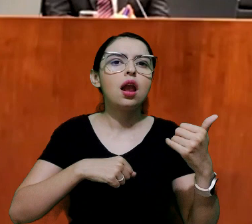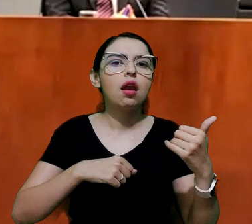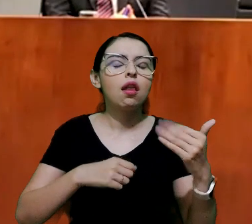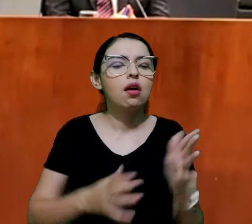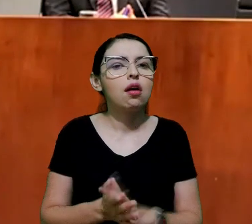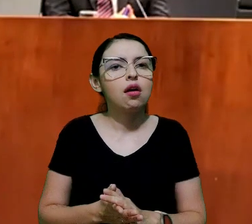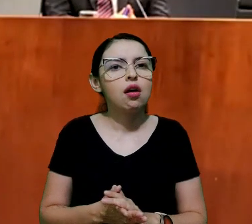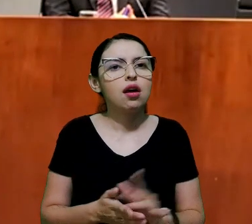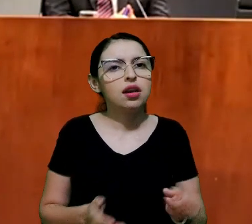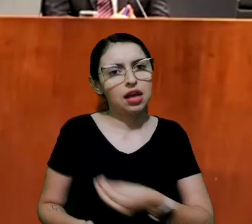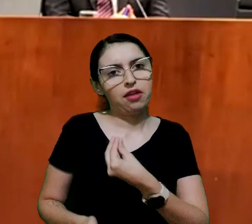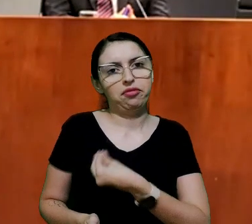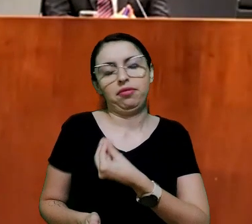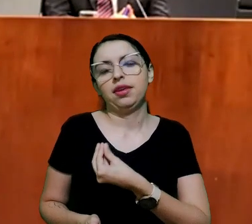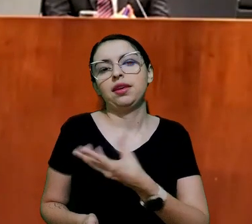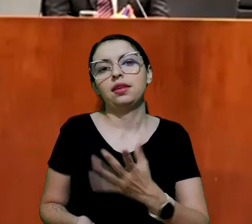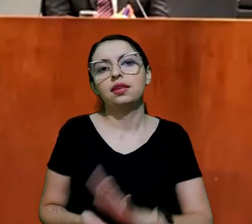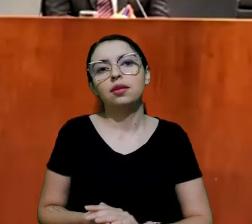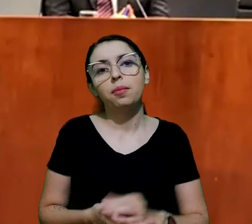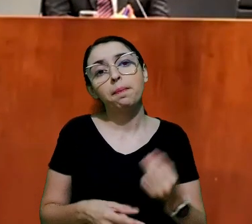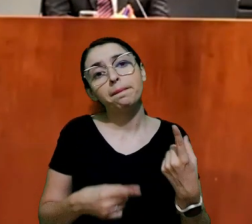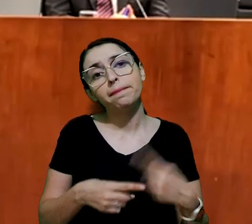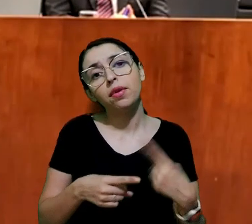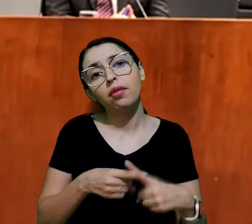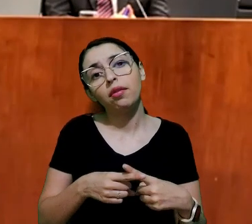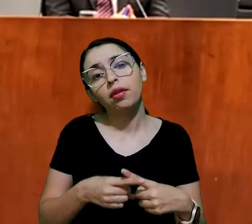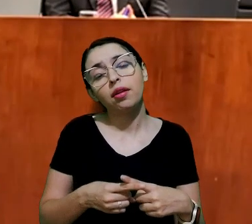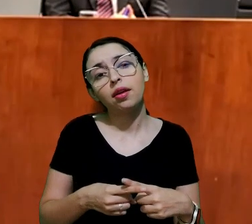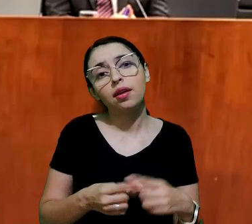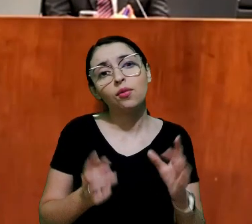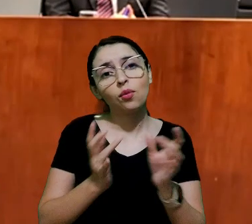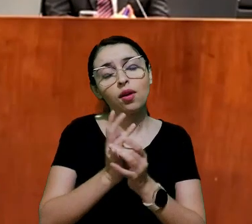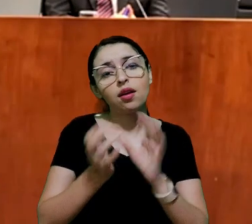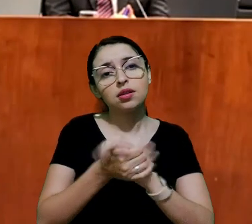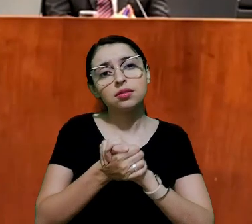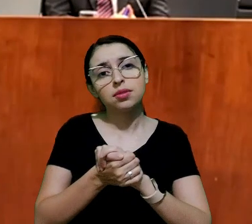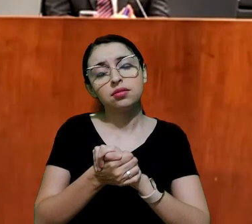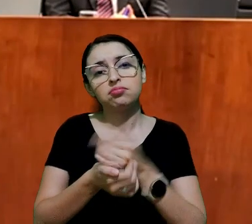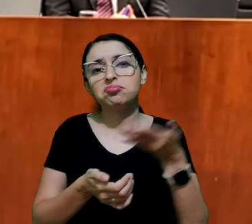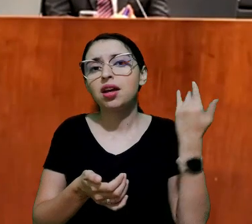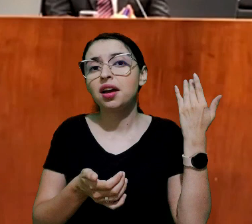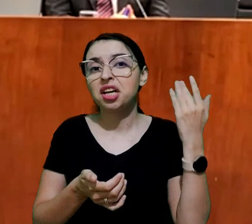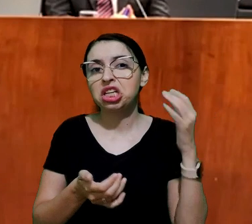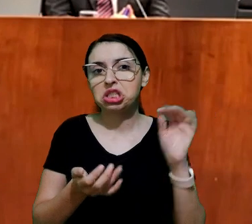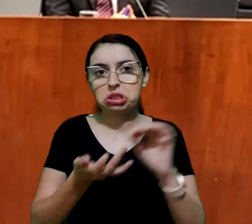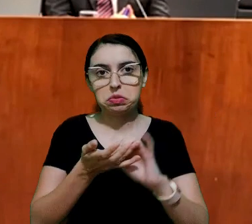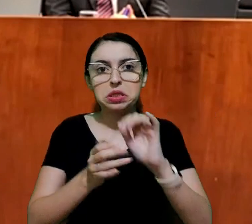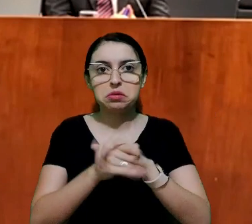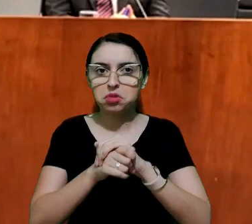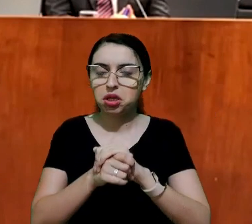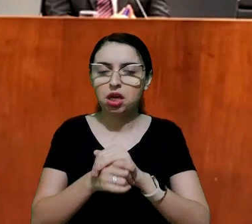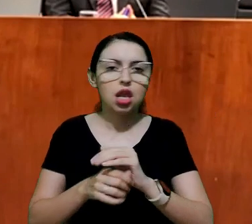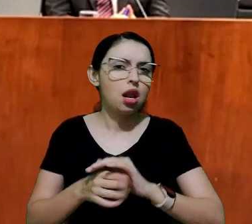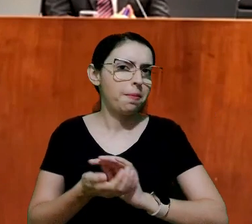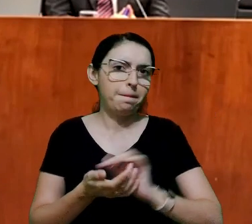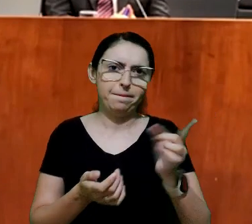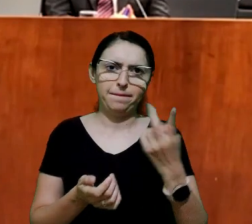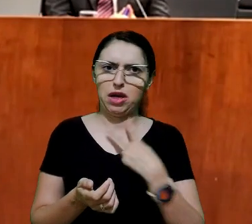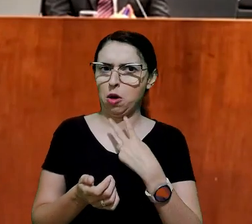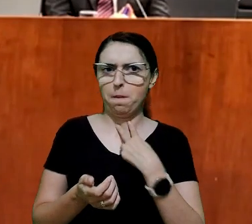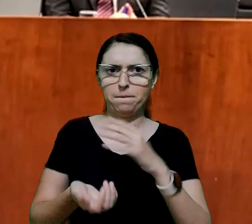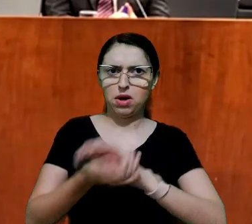nossa experiência pessoal? Por que não o casamento? Porque antes o casamento era amarrado, não podia divorciar,